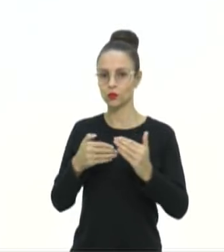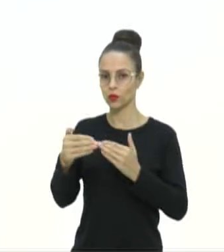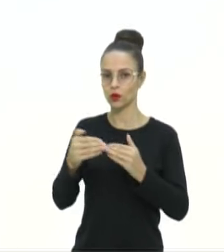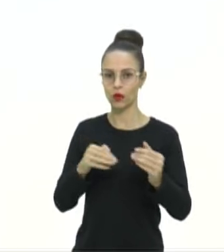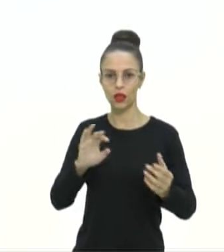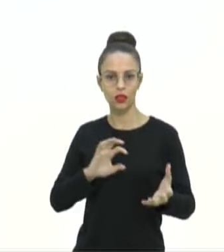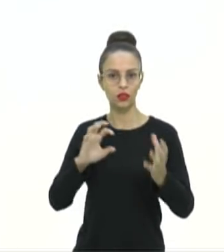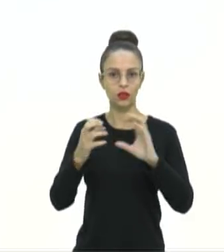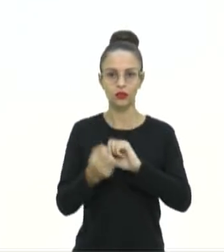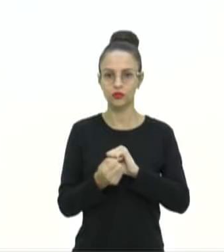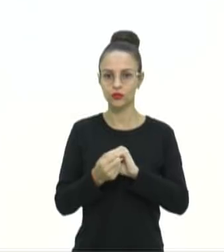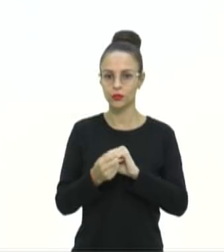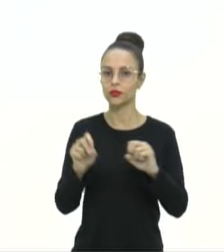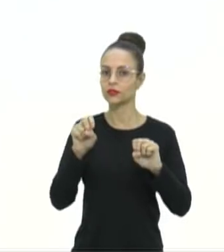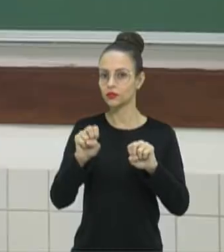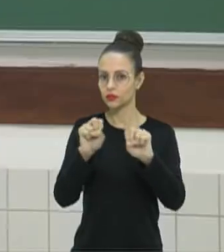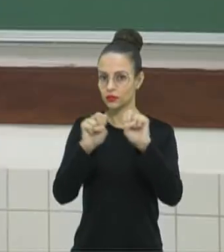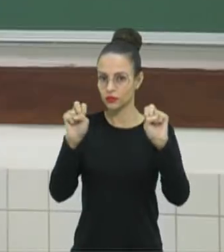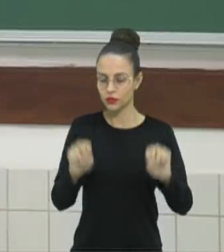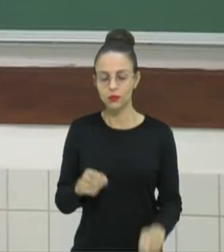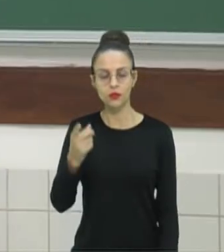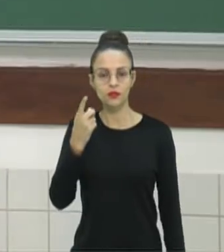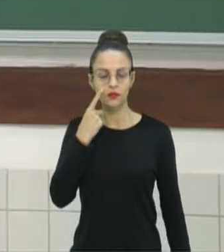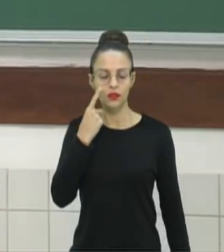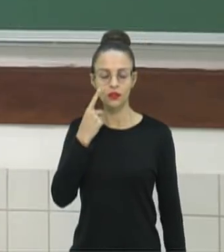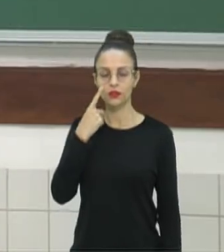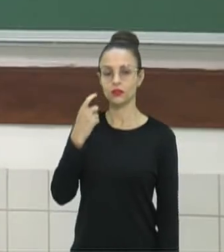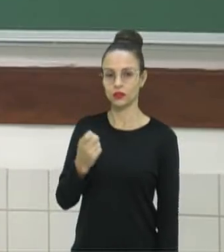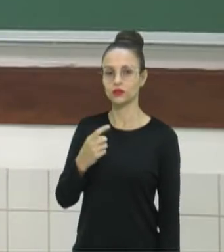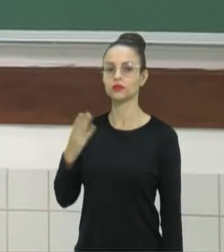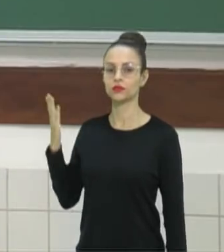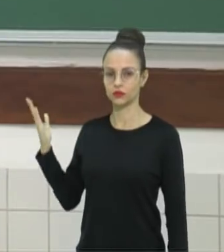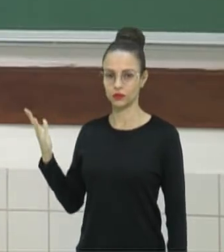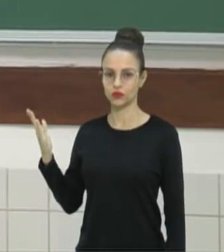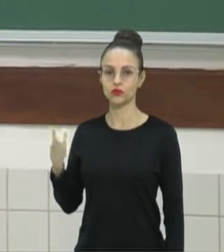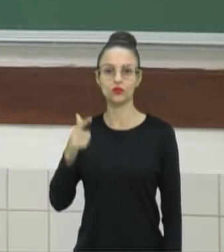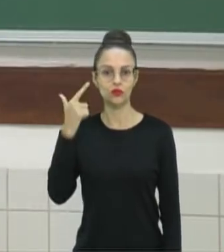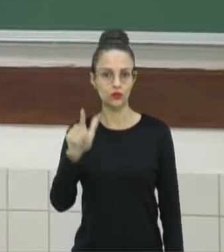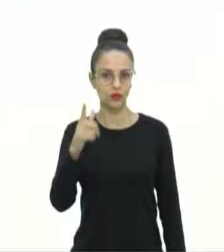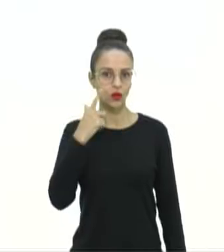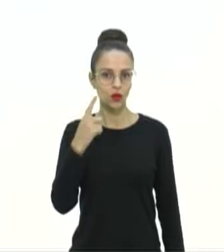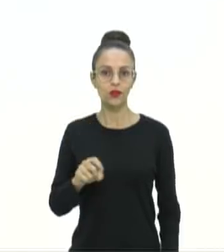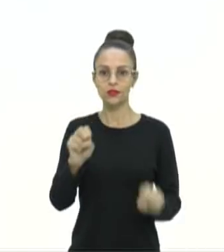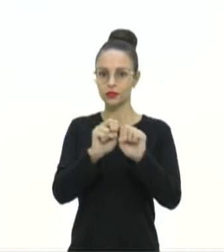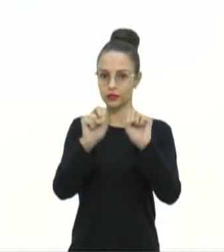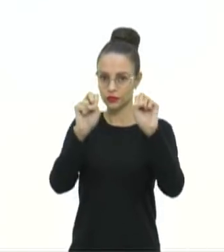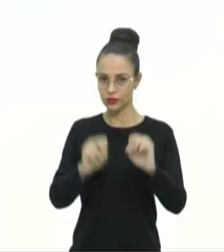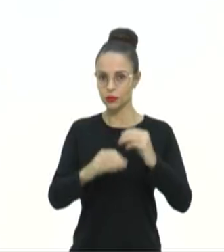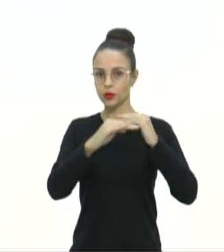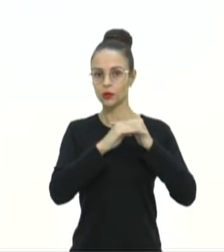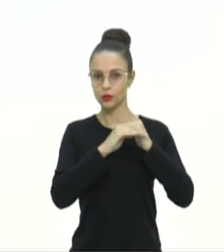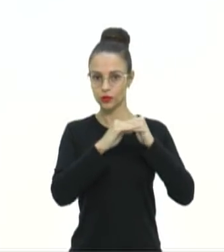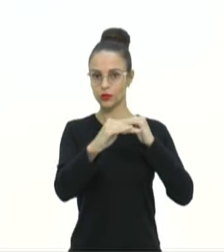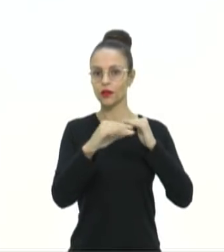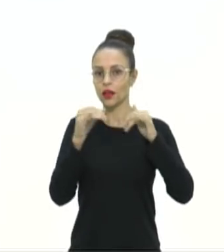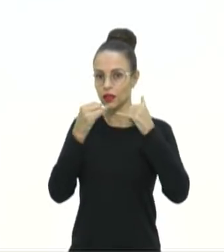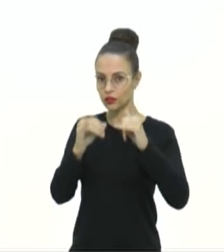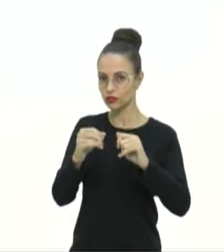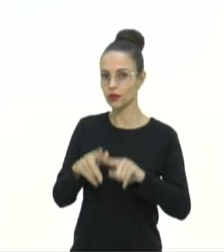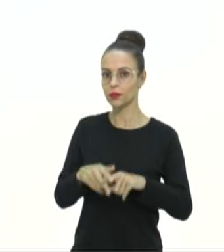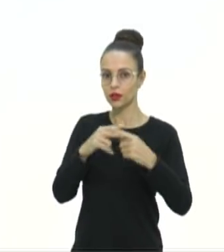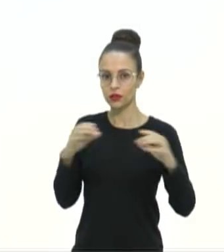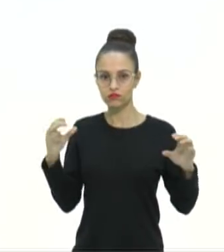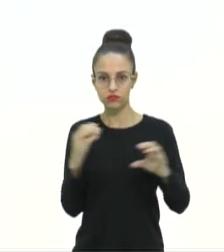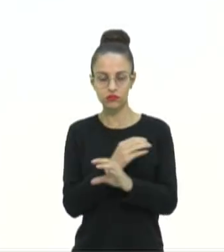a transformação do sistema. Veja que questão interessante, né? De novo, no sistema conservativo, a energia mecânica